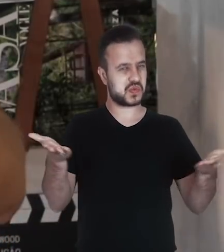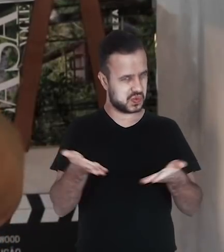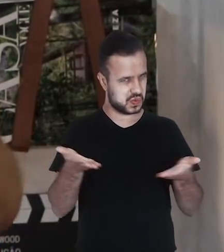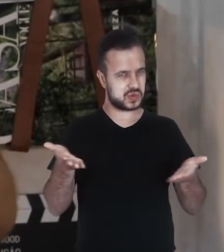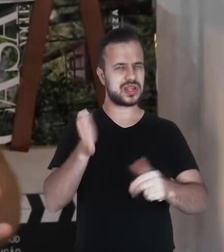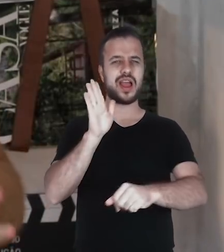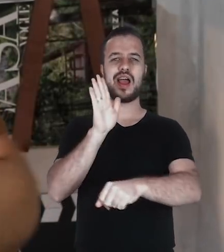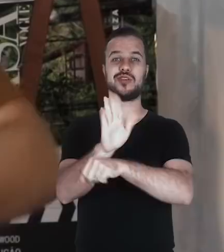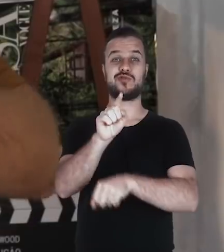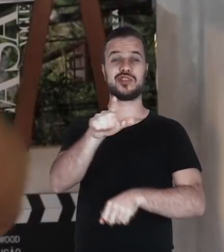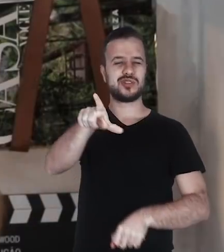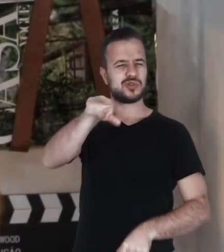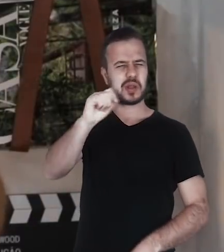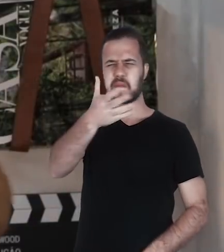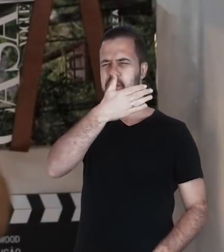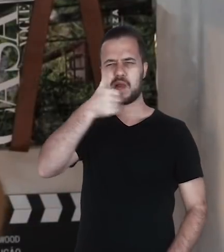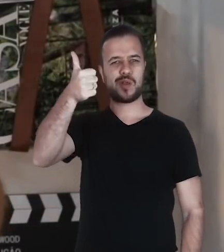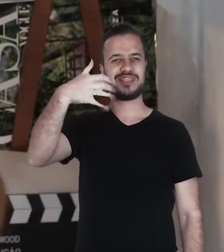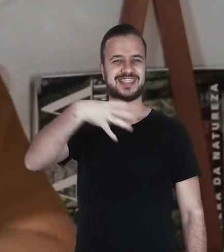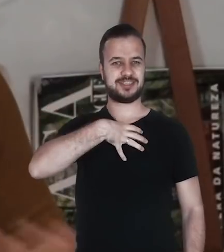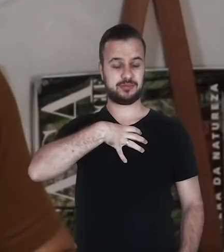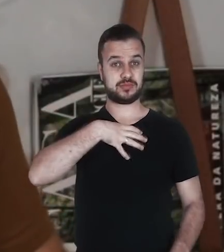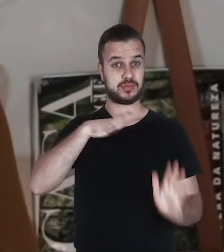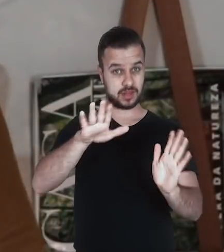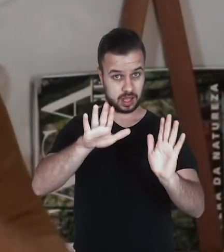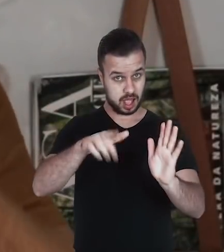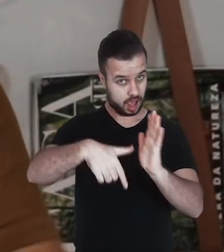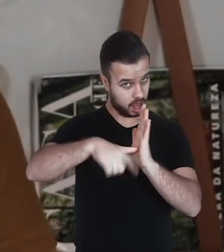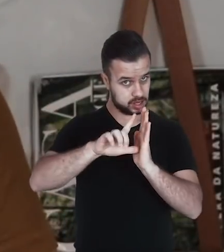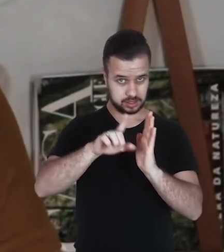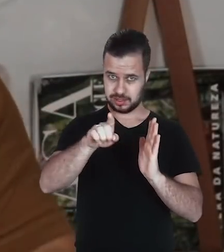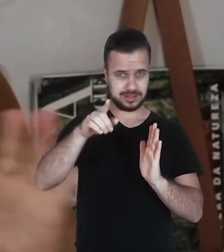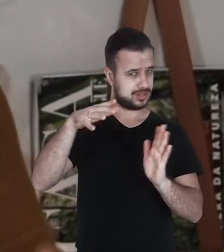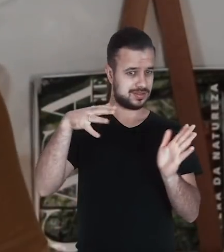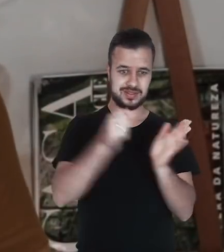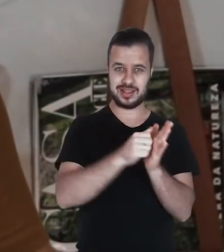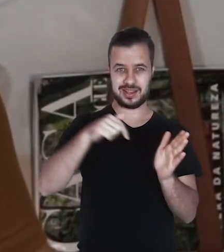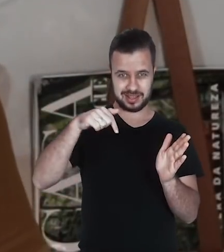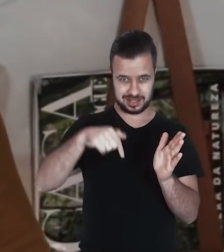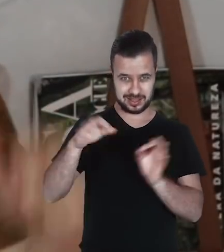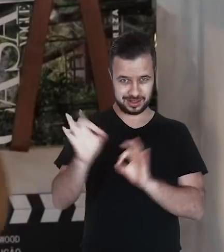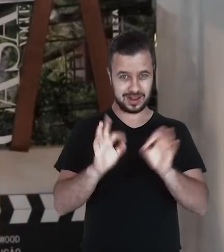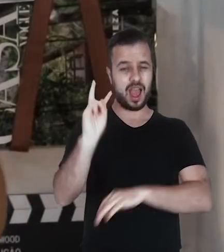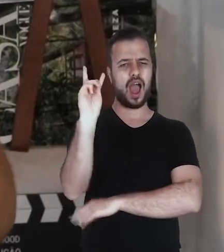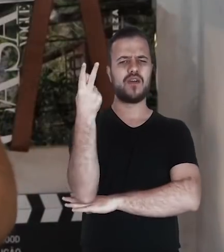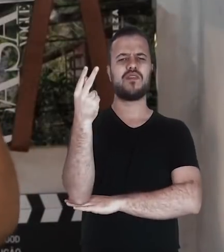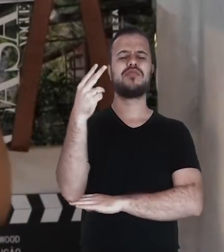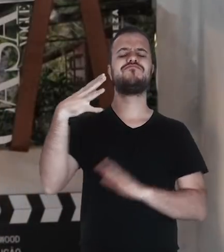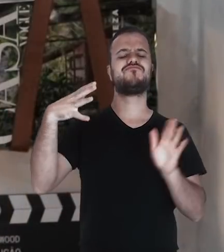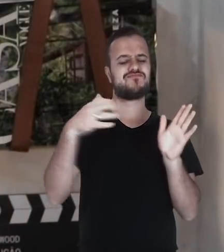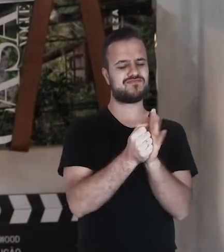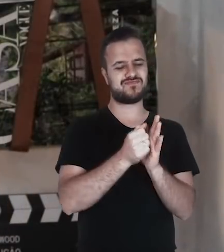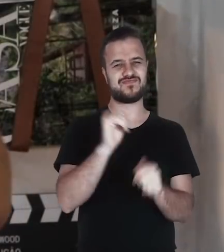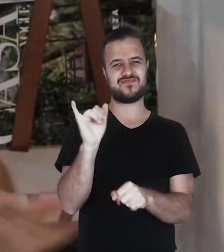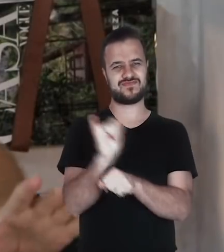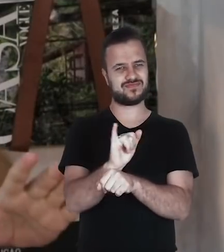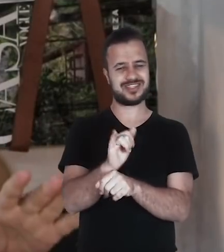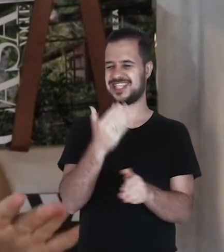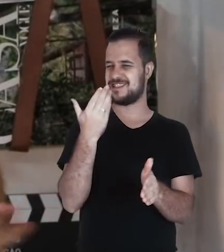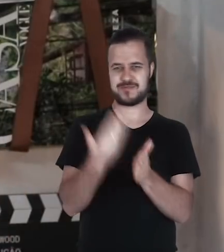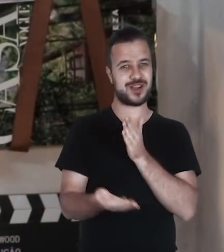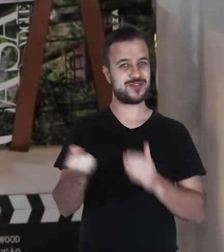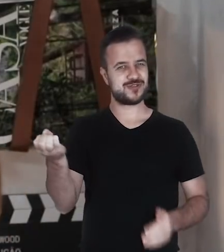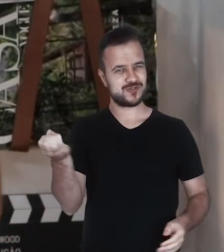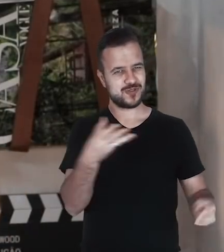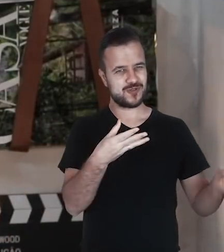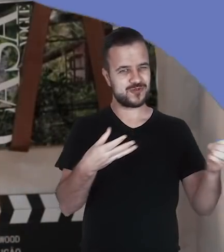eu vou te ajudar a escolher os melhores modelos. Mas antes, se você ainda não é inscrito aqui no Decoração Avan, se inscreva para você não perder nenhuma das